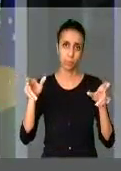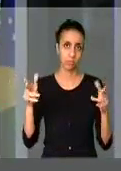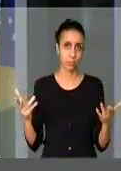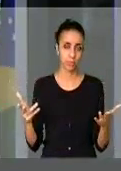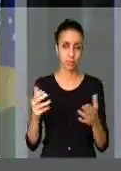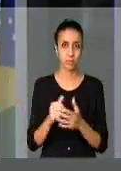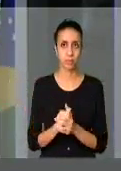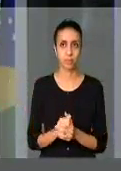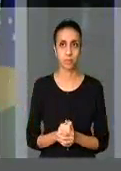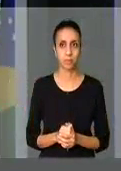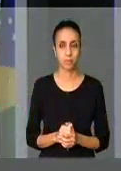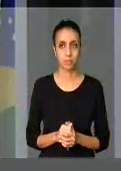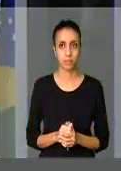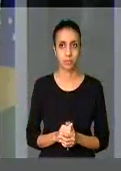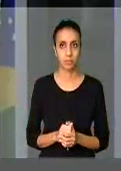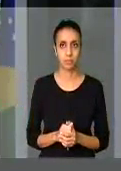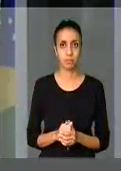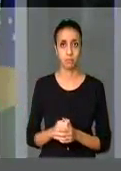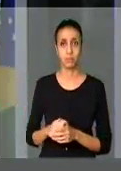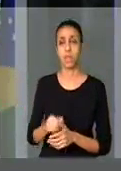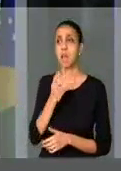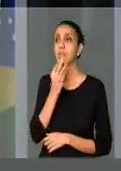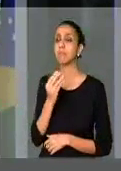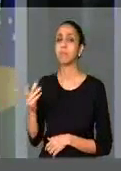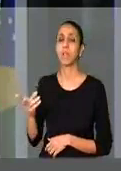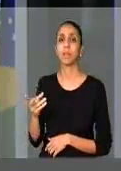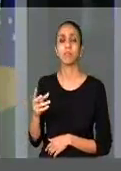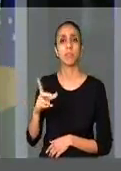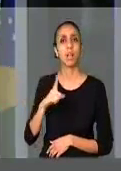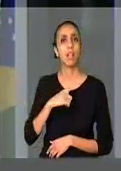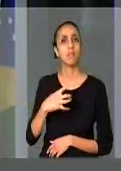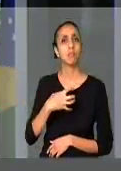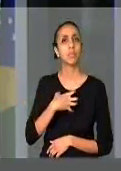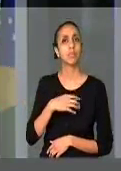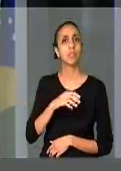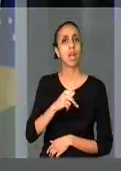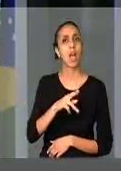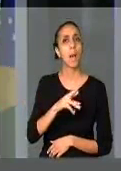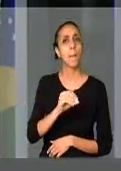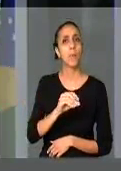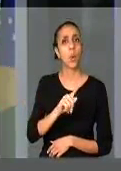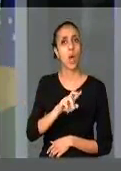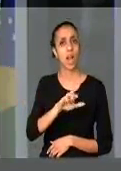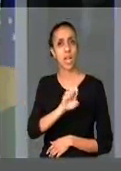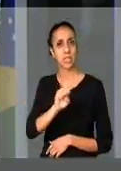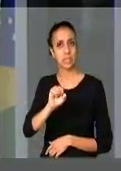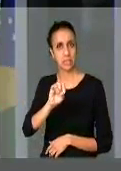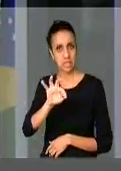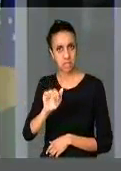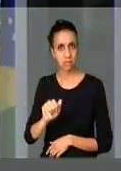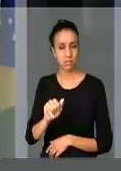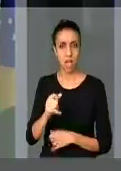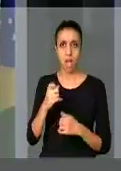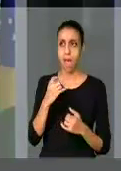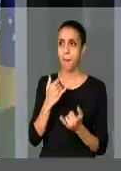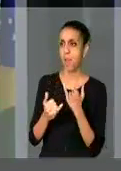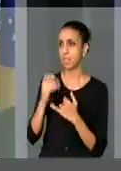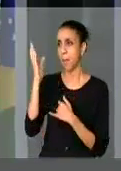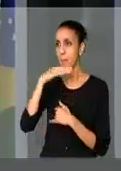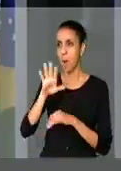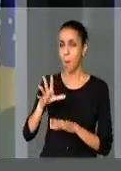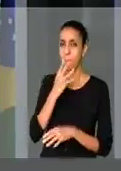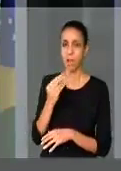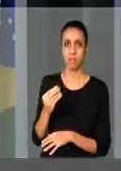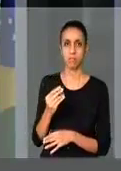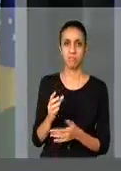visão progressista, seria, nesse caso, o vilão. Com regularidade